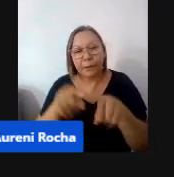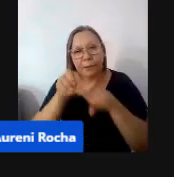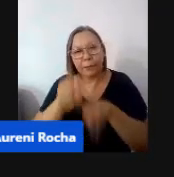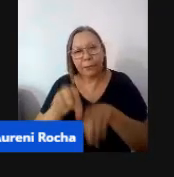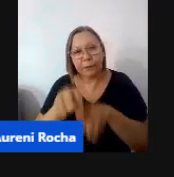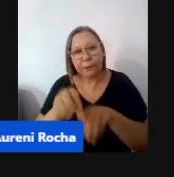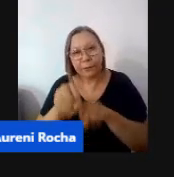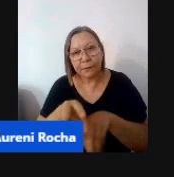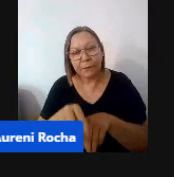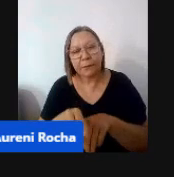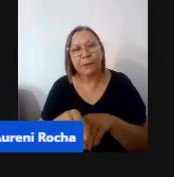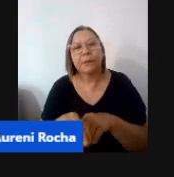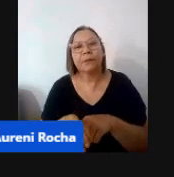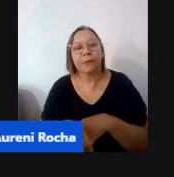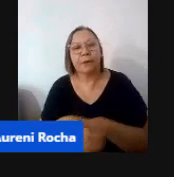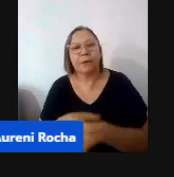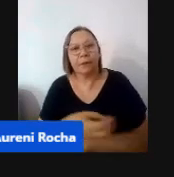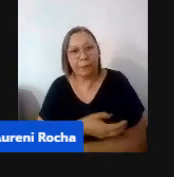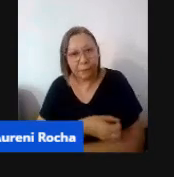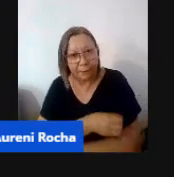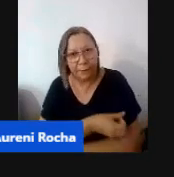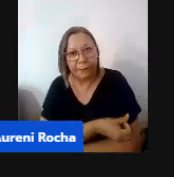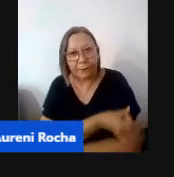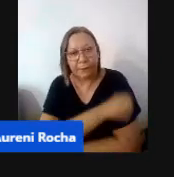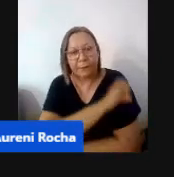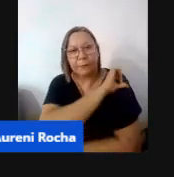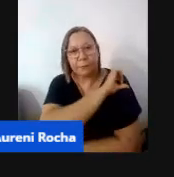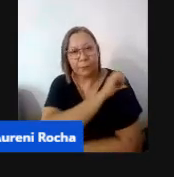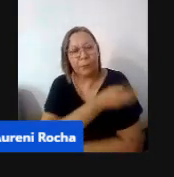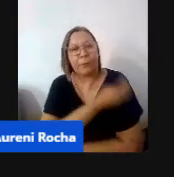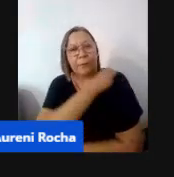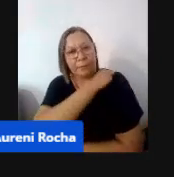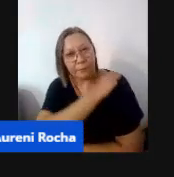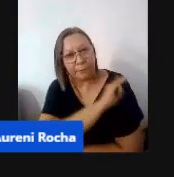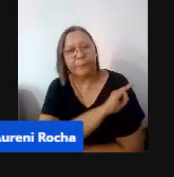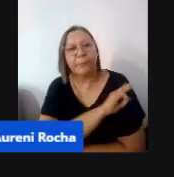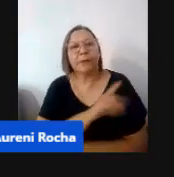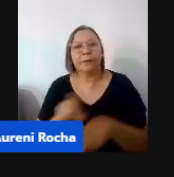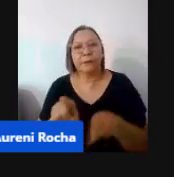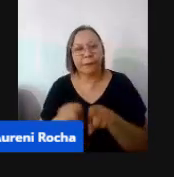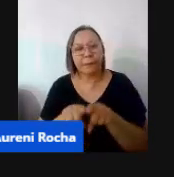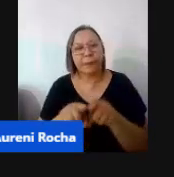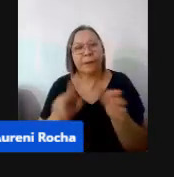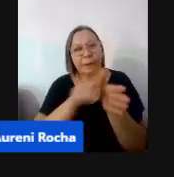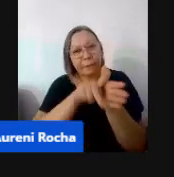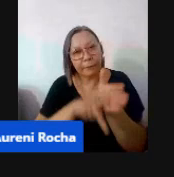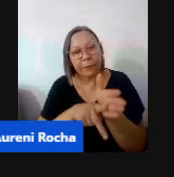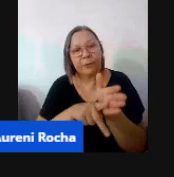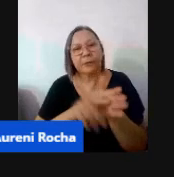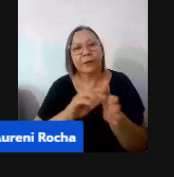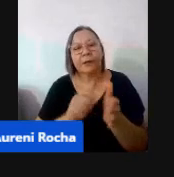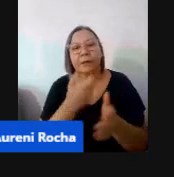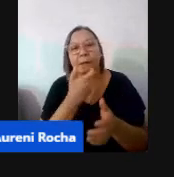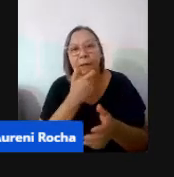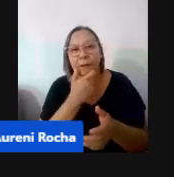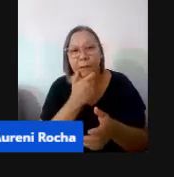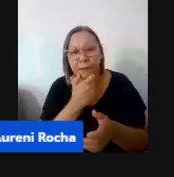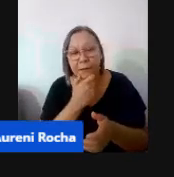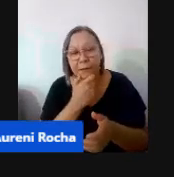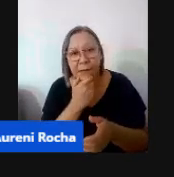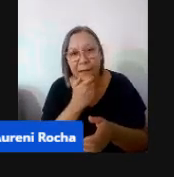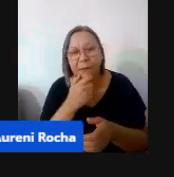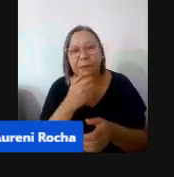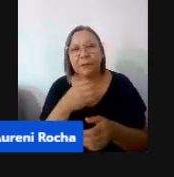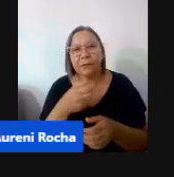também trabalho no projeto de idiomas do Instituto Federal. Então, nós temos também essa possibilidade de apresentar conteúdo